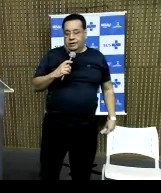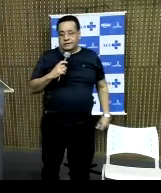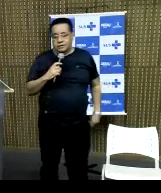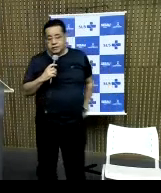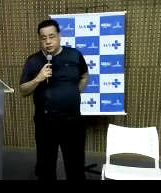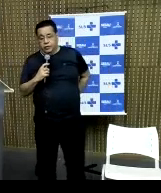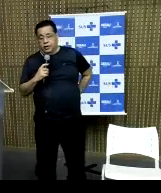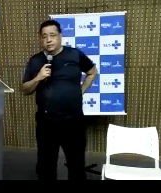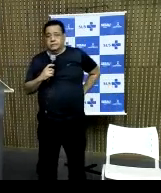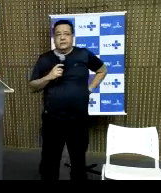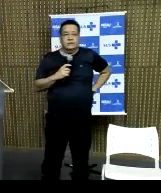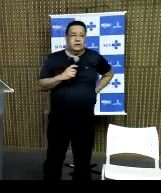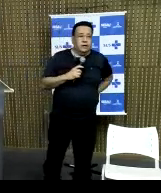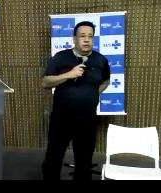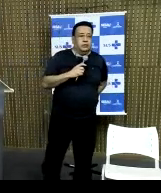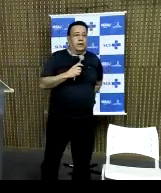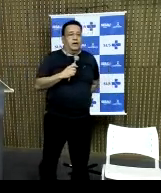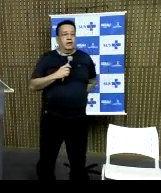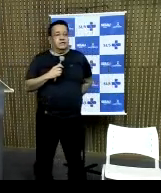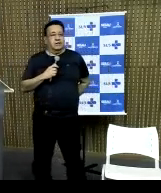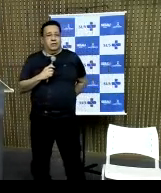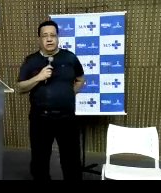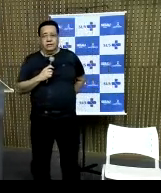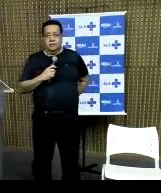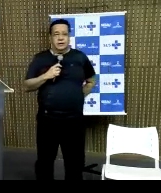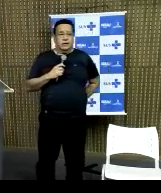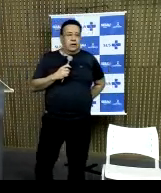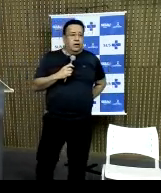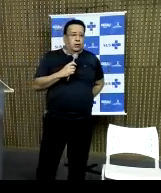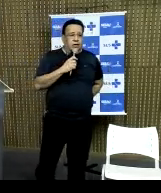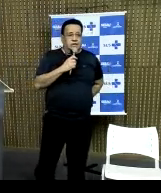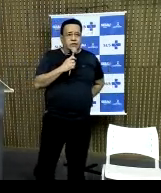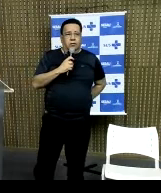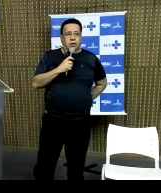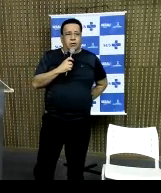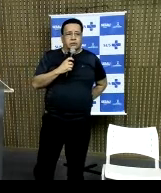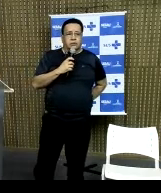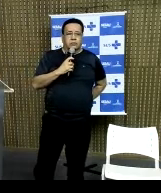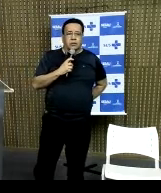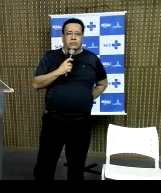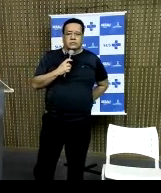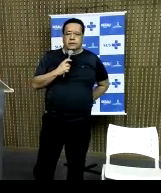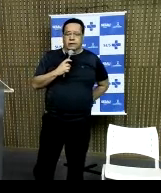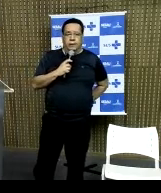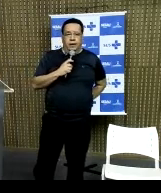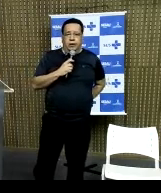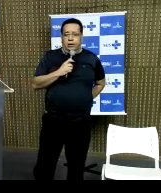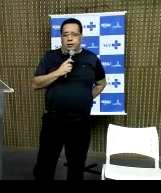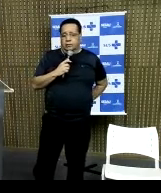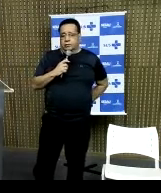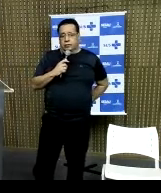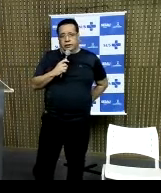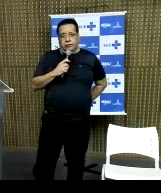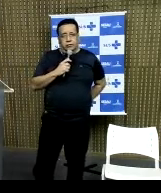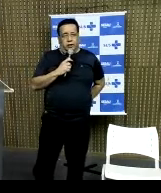Com relação à saúde bucal, né, é outra ressalva que eu tenho aqui, com relação aos odontólogos, né?